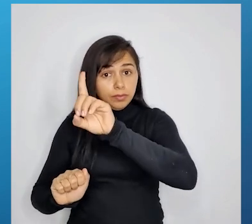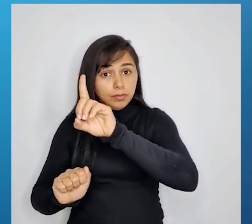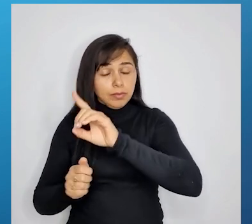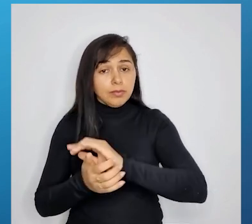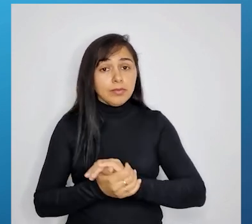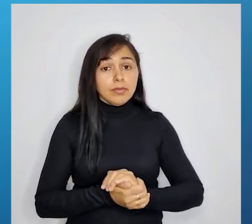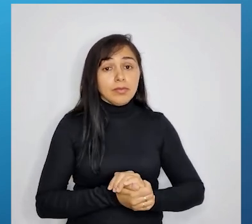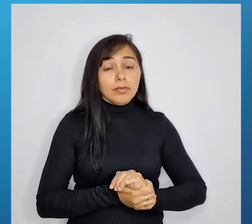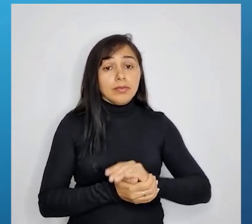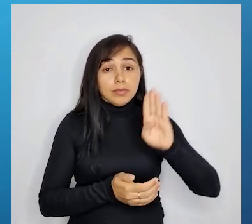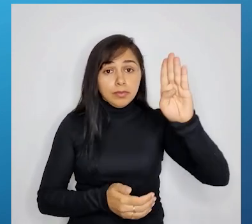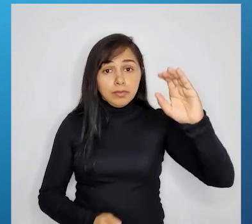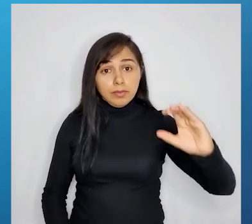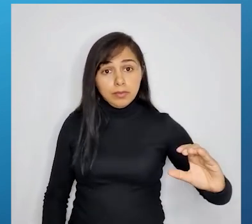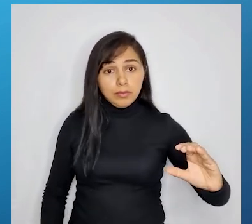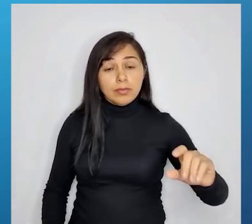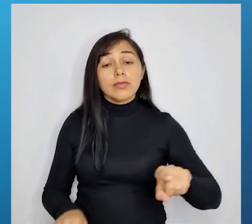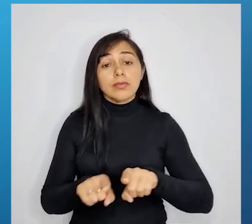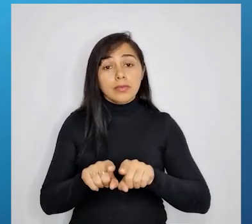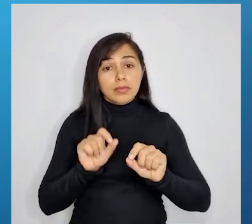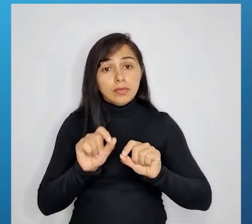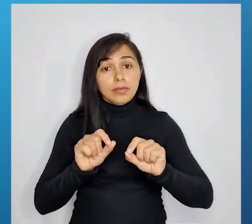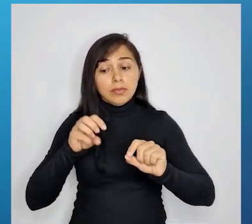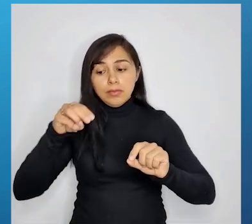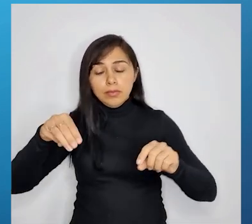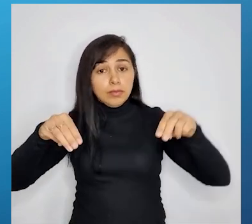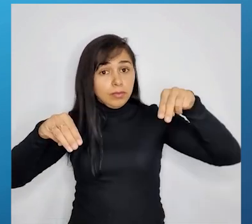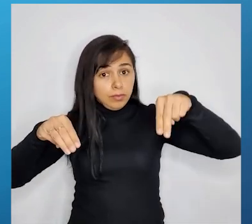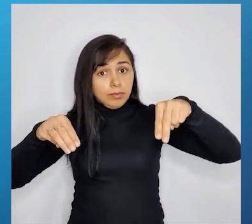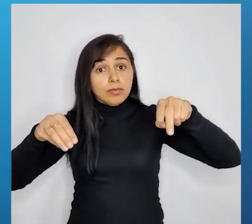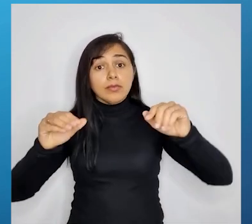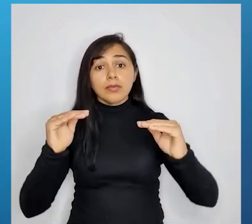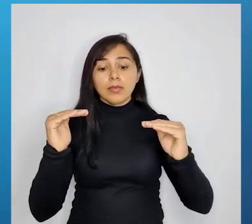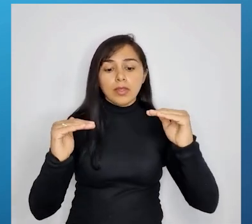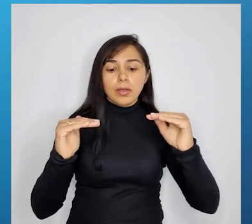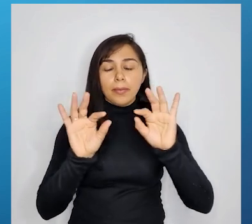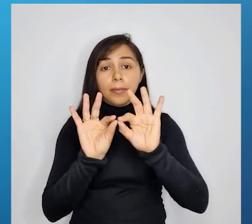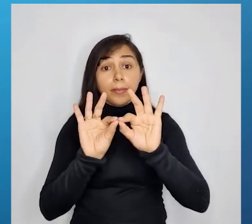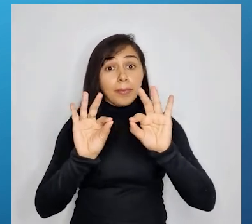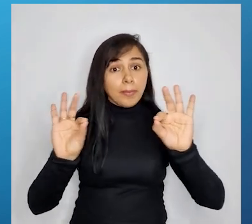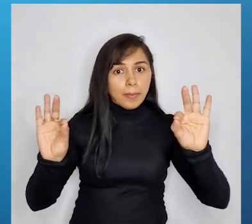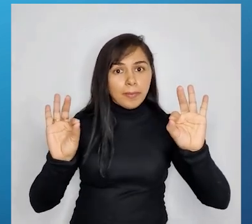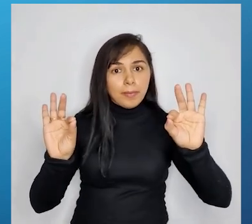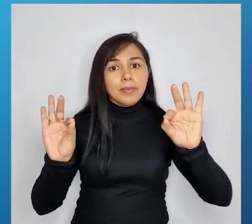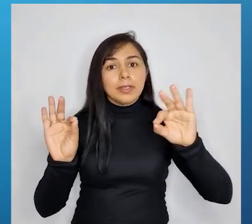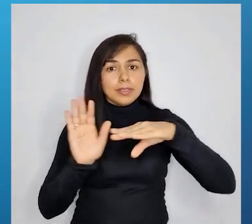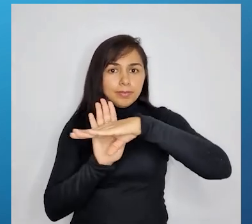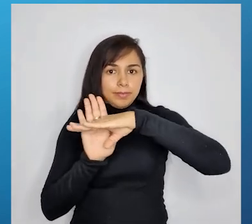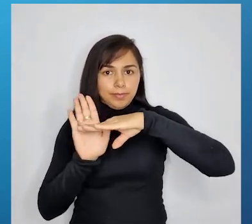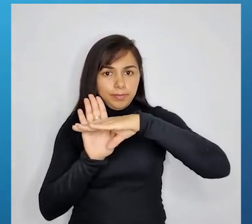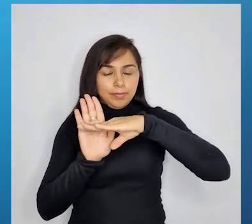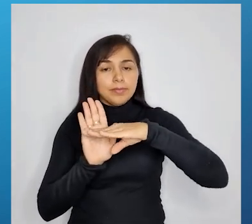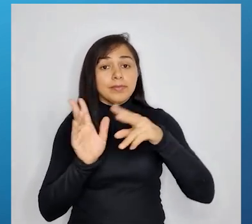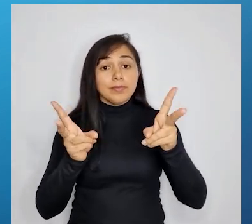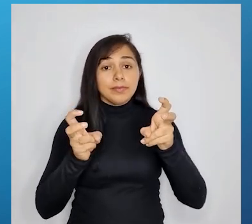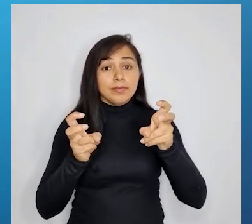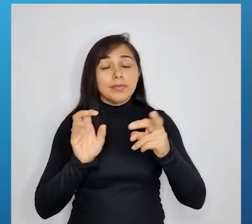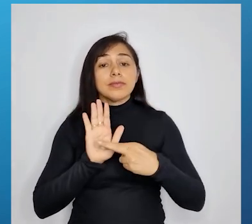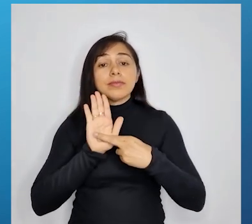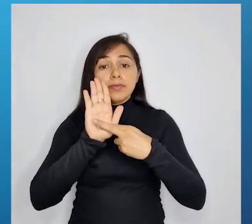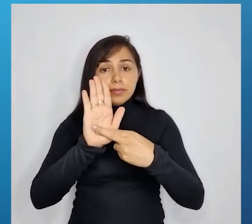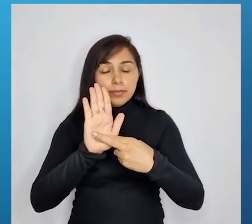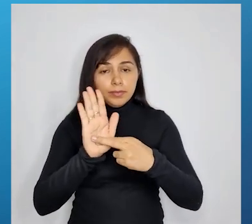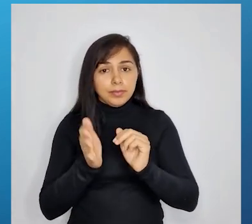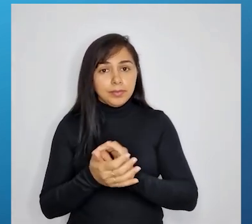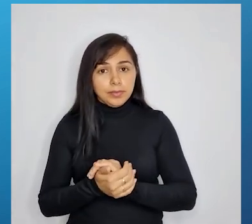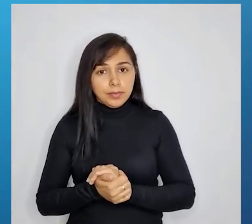MN a base média do trapézio. Observa como é que ele está representando aqui nessa legenda.